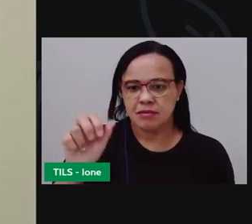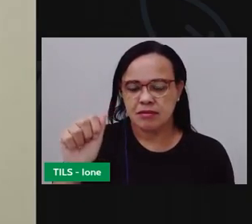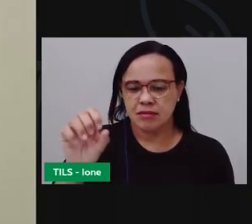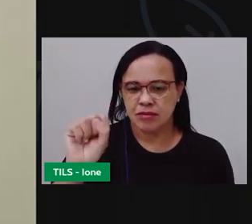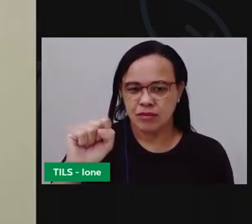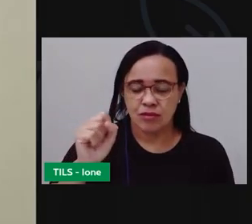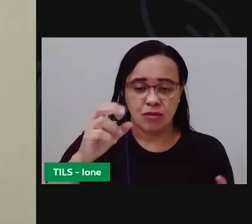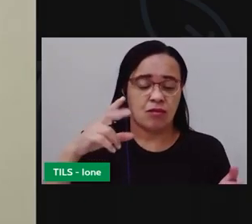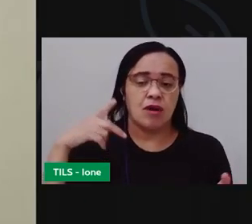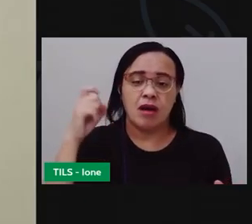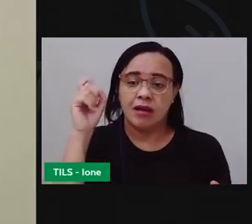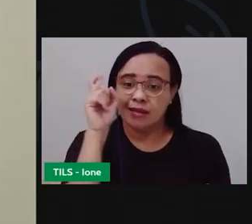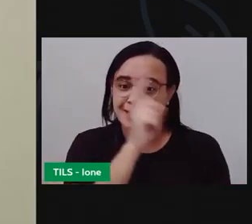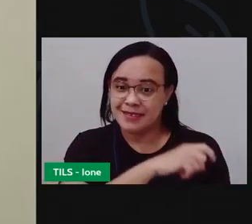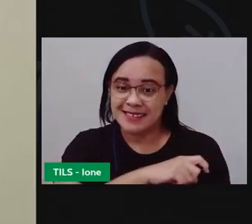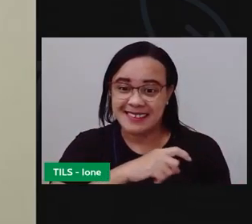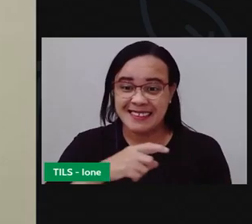trava-línguas.